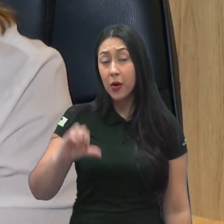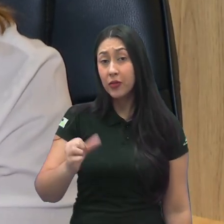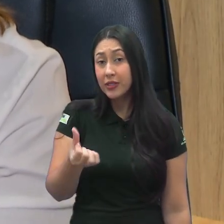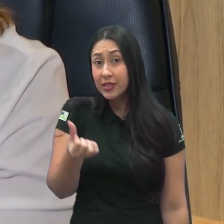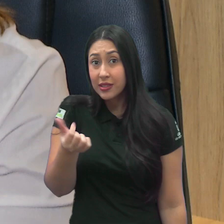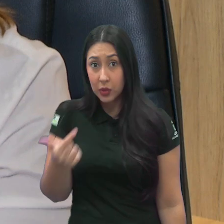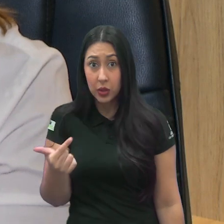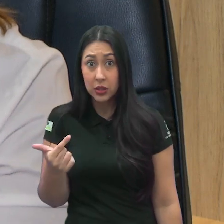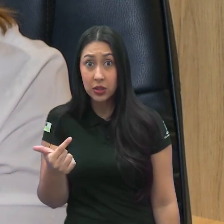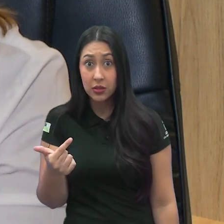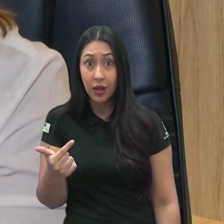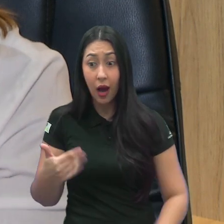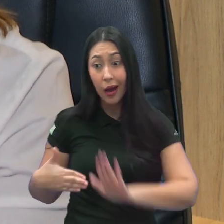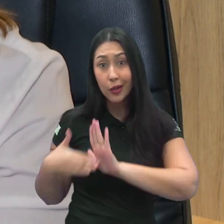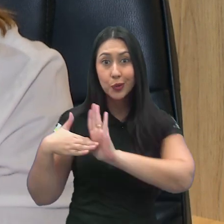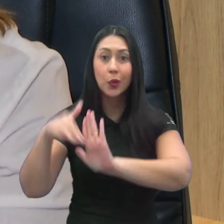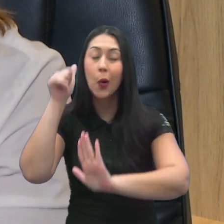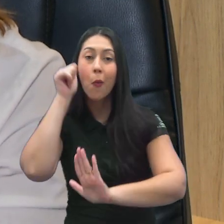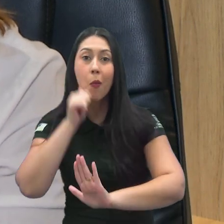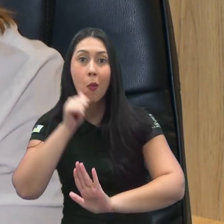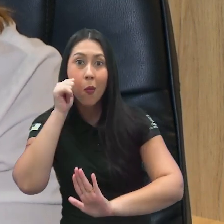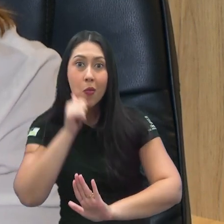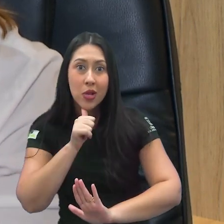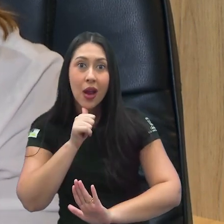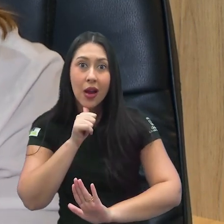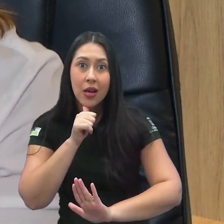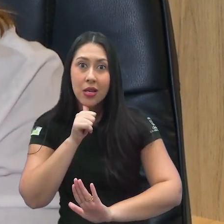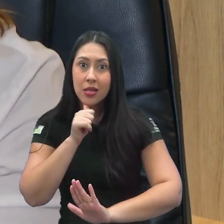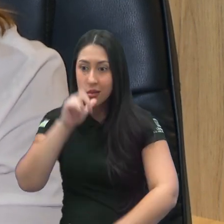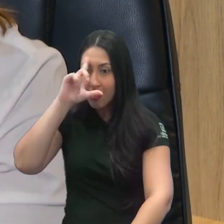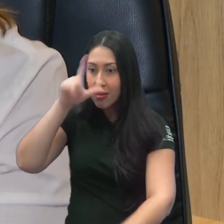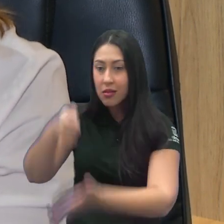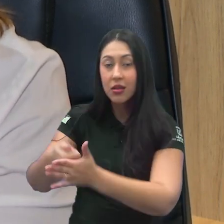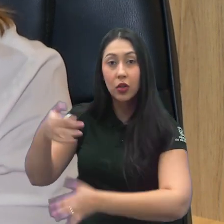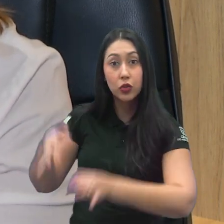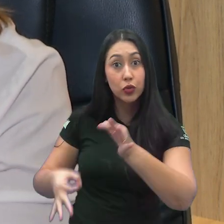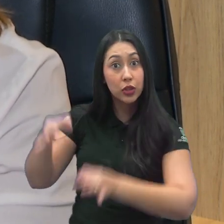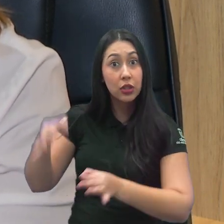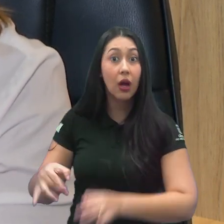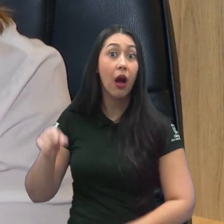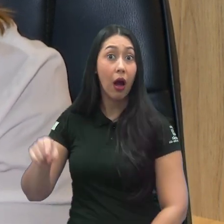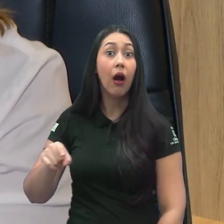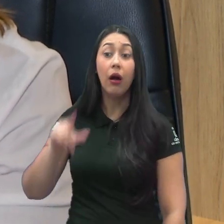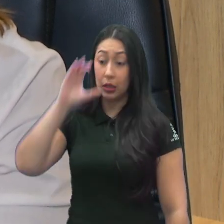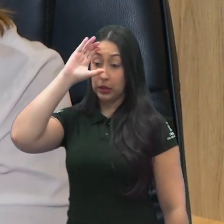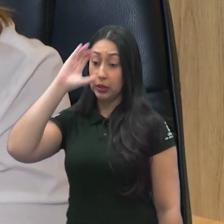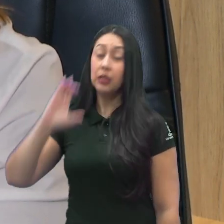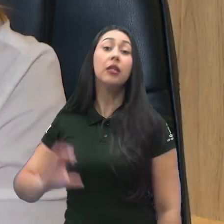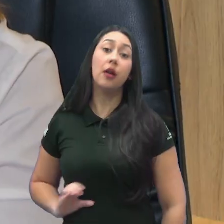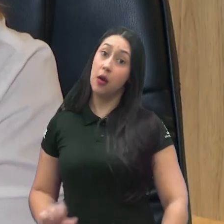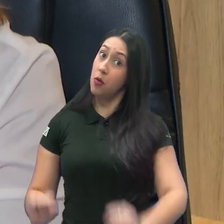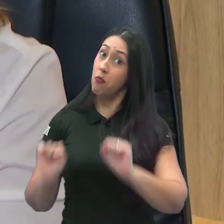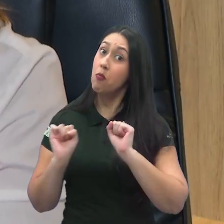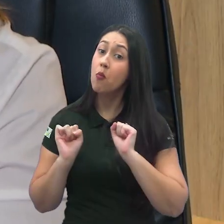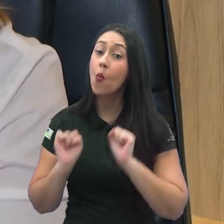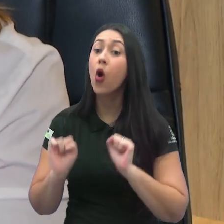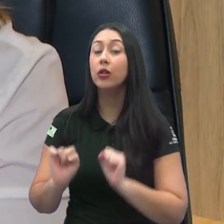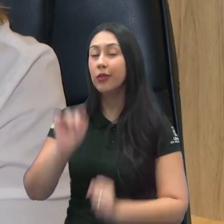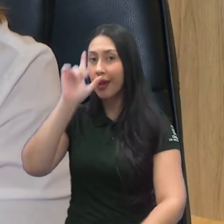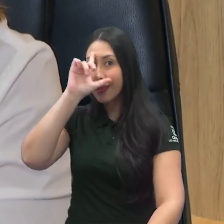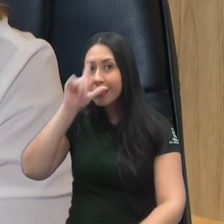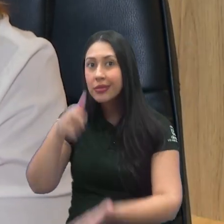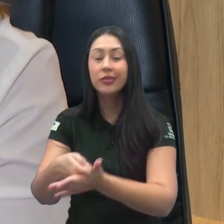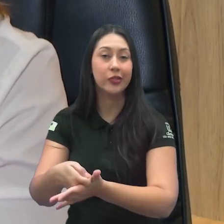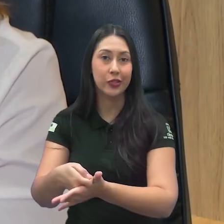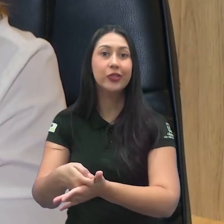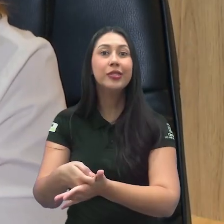e ela trouxe personalidade jurídica para a mulher. Ela tornou a mulher um sujeito de direito, que significa que a partir desta data ela